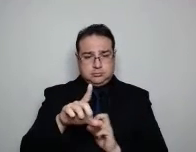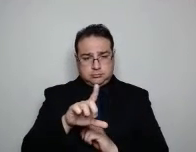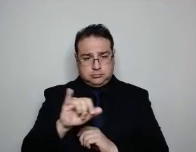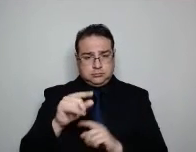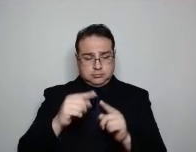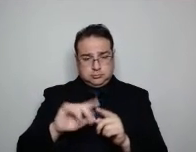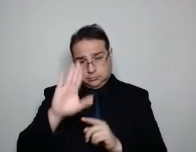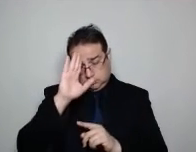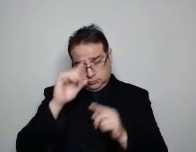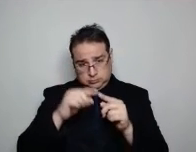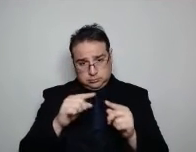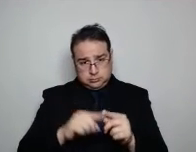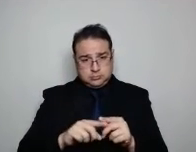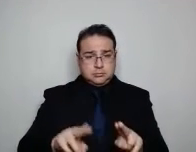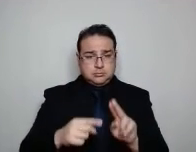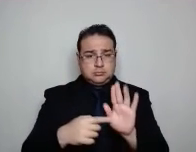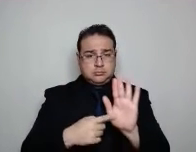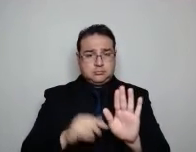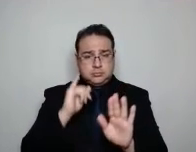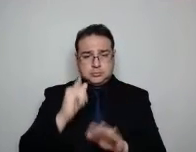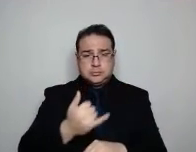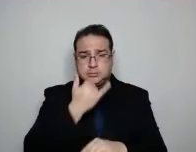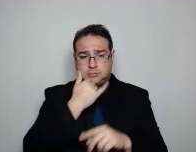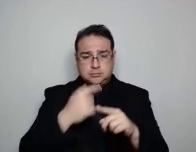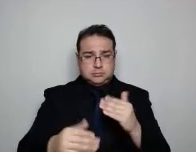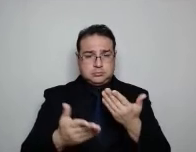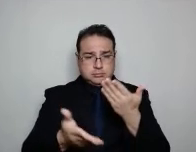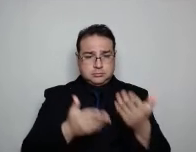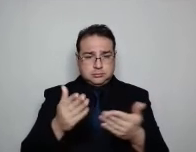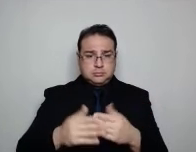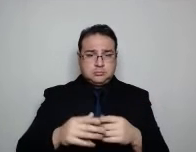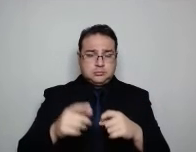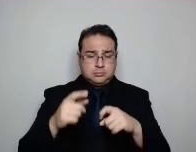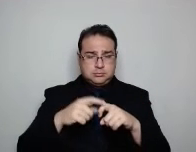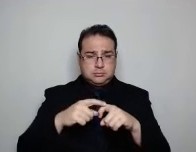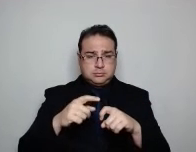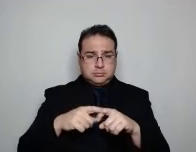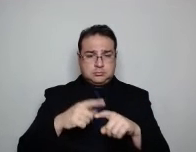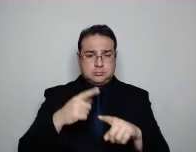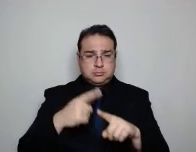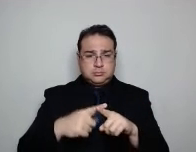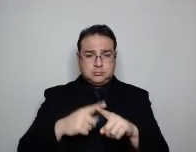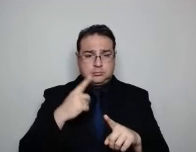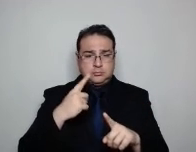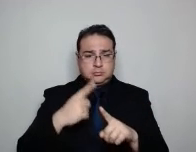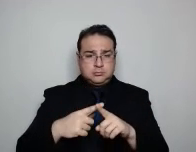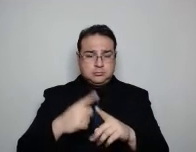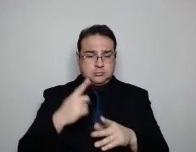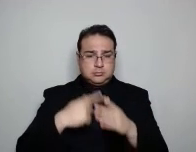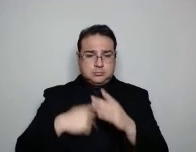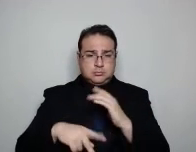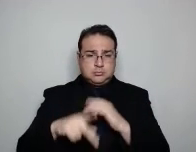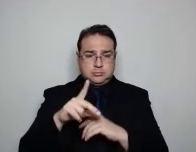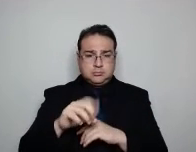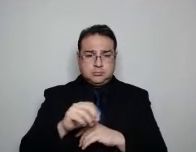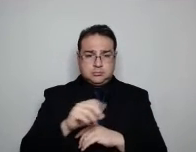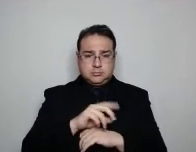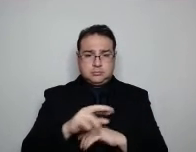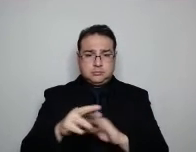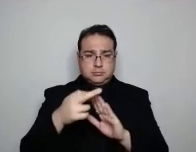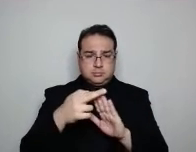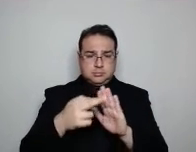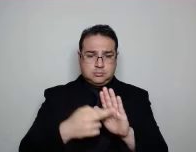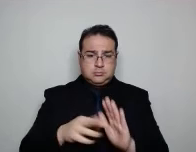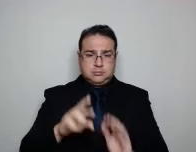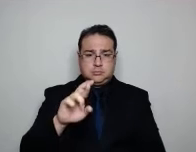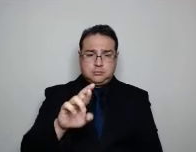no fato do plano ser não regulamentado. O que significa isso? O plano da parte foi firmado em 1989. Então, ela adimpla esse